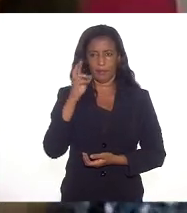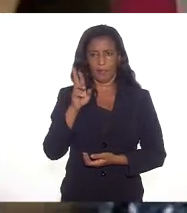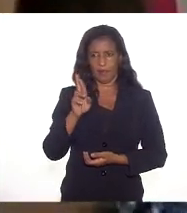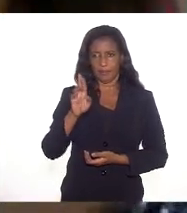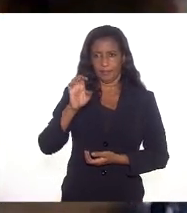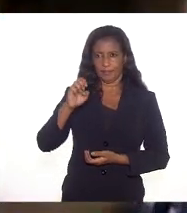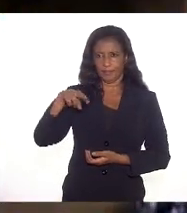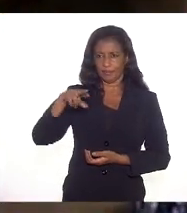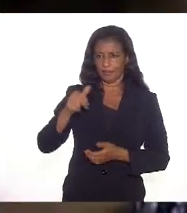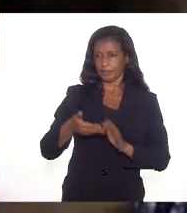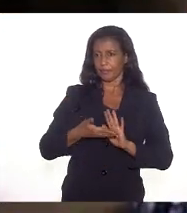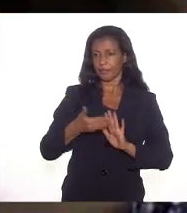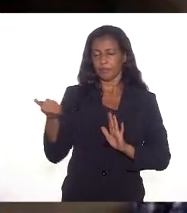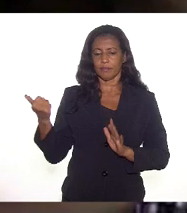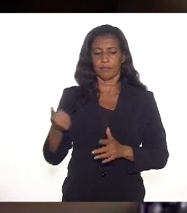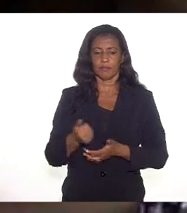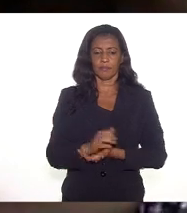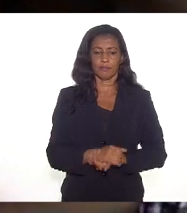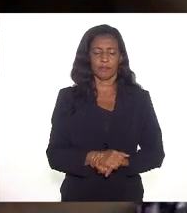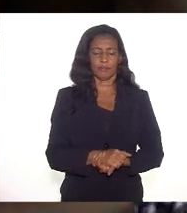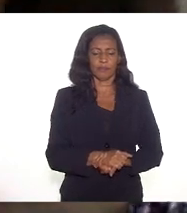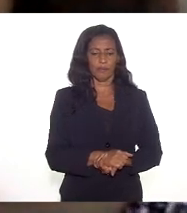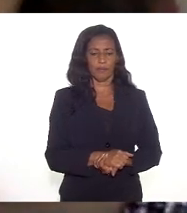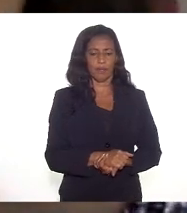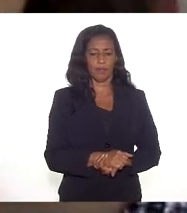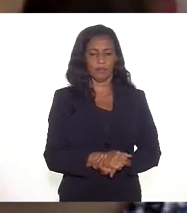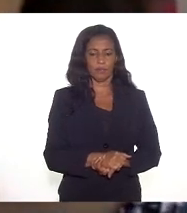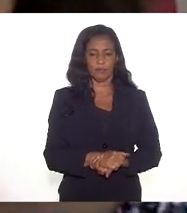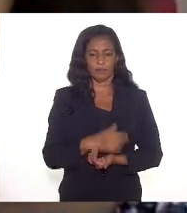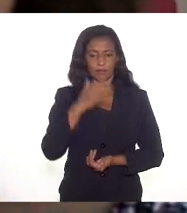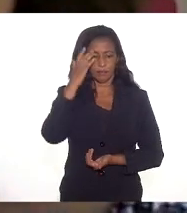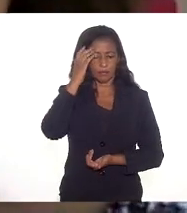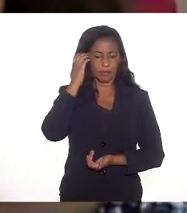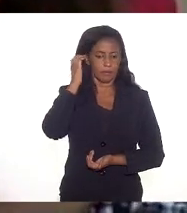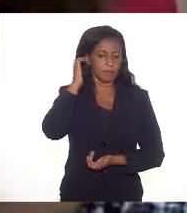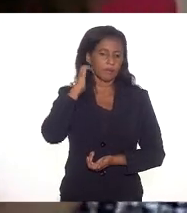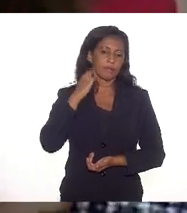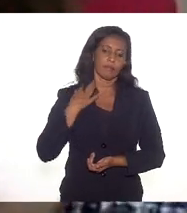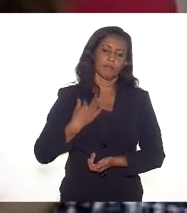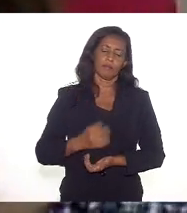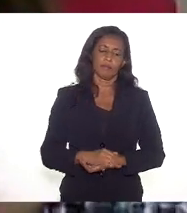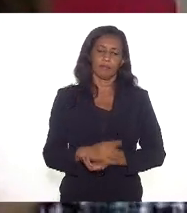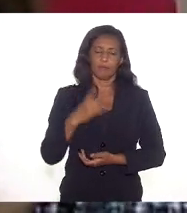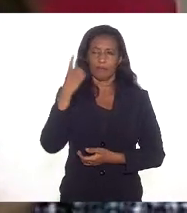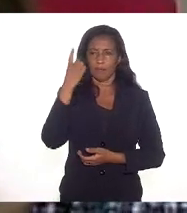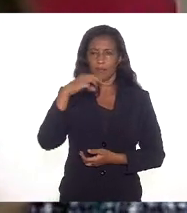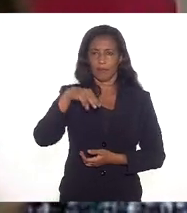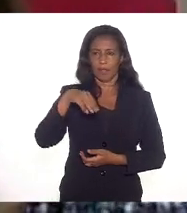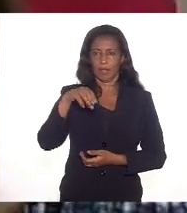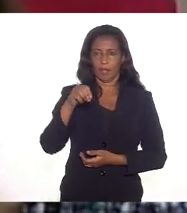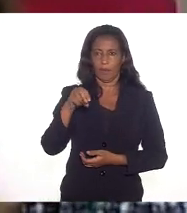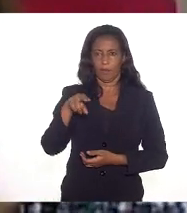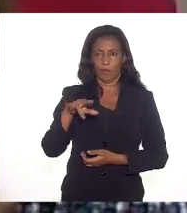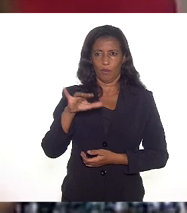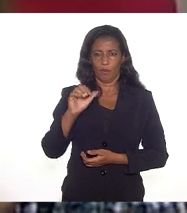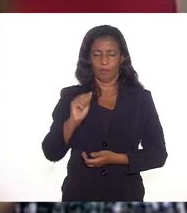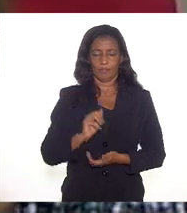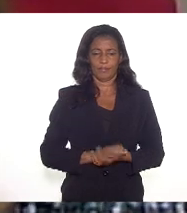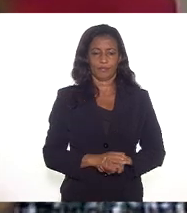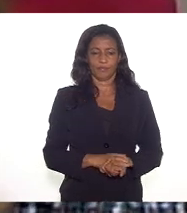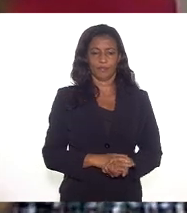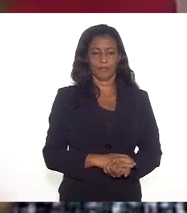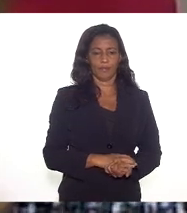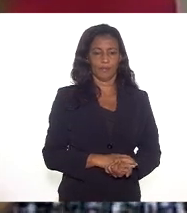sua inscrição para pegar a ordem. Então, agora temos deputada Mônica, em seguida, a deputada Zeidan.